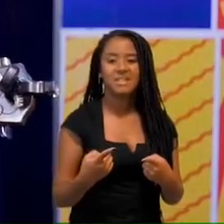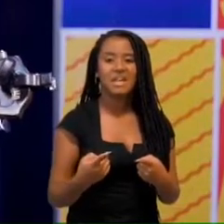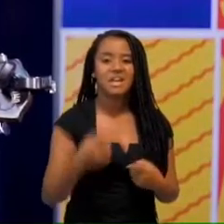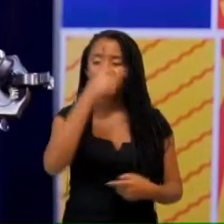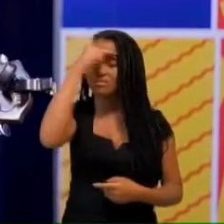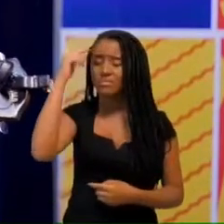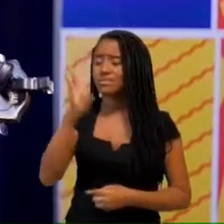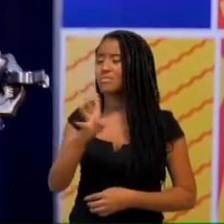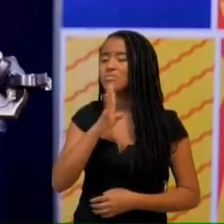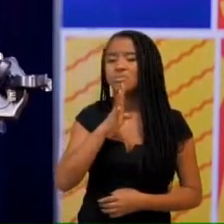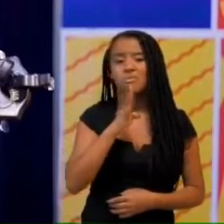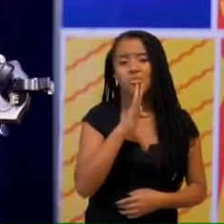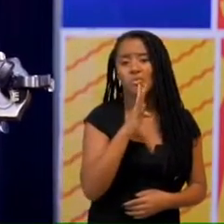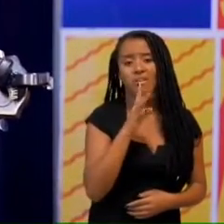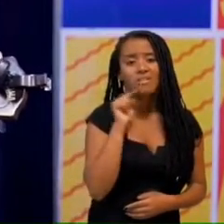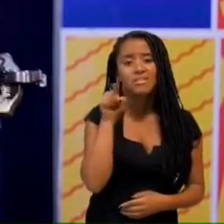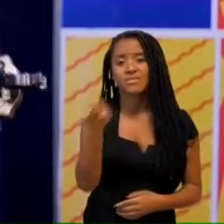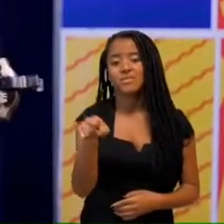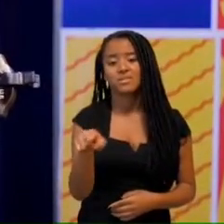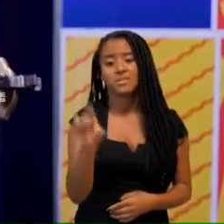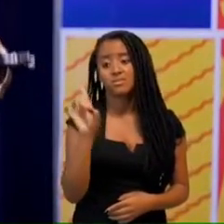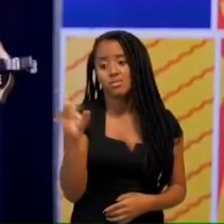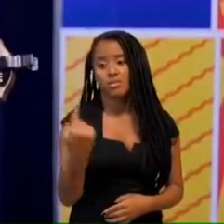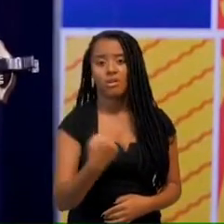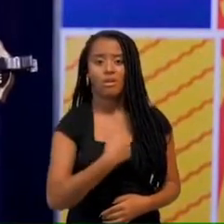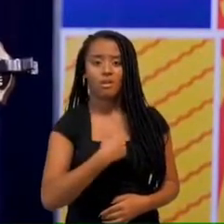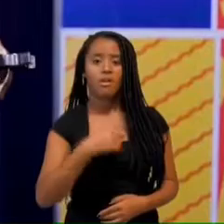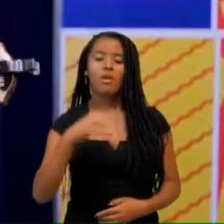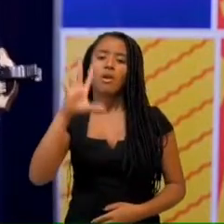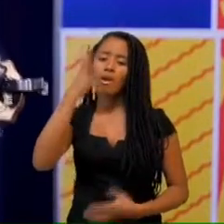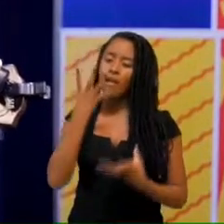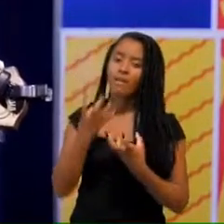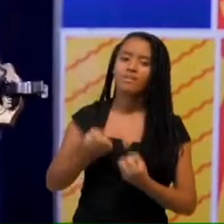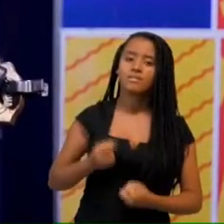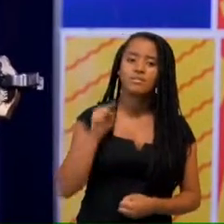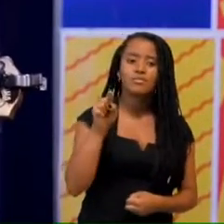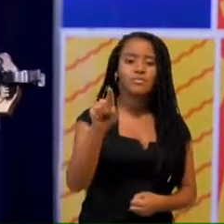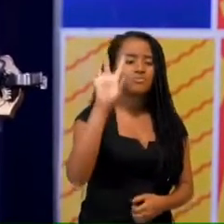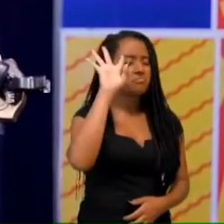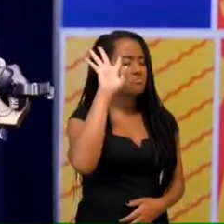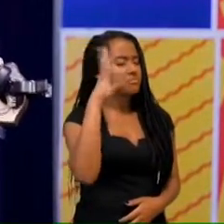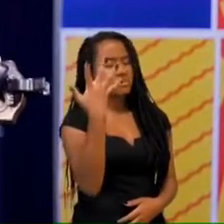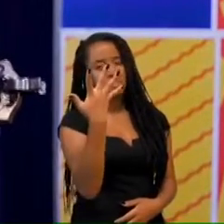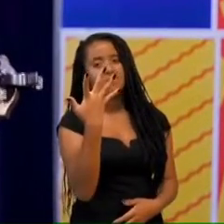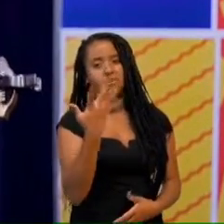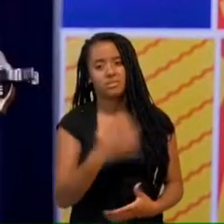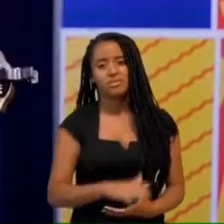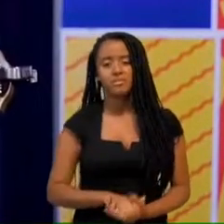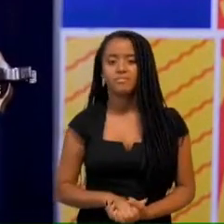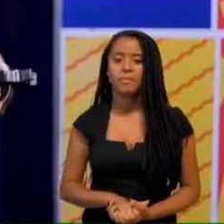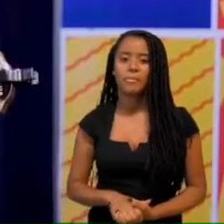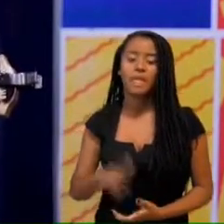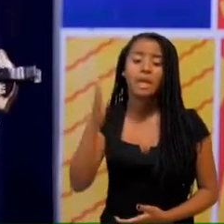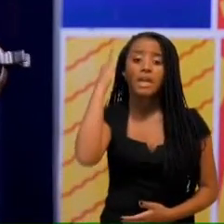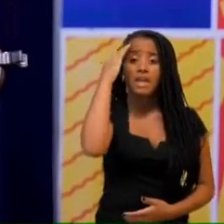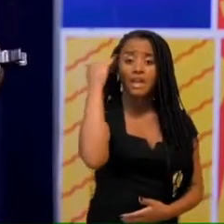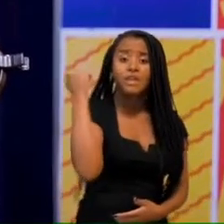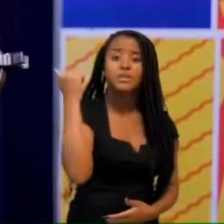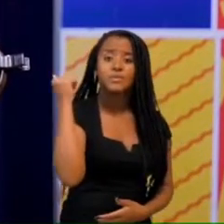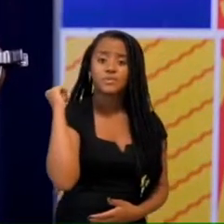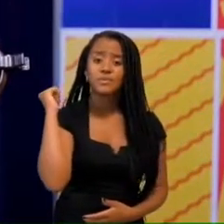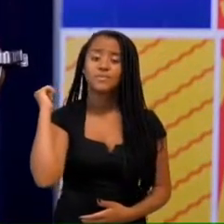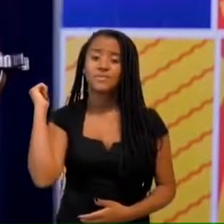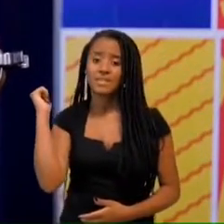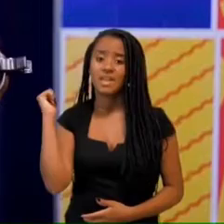mais do que eu aceito que você decide eu sei que